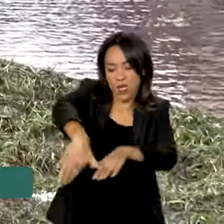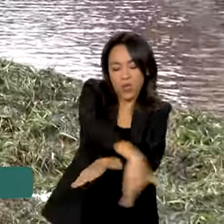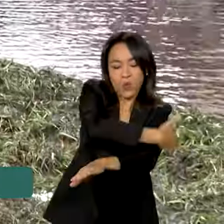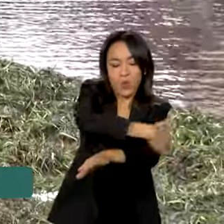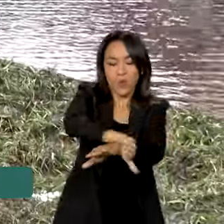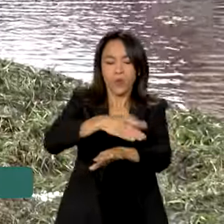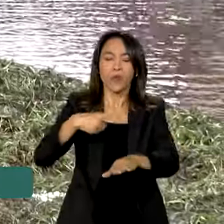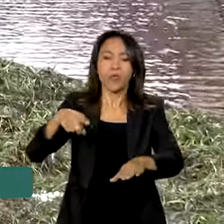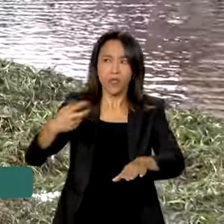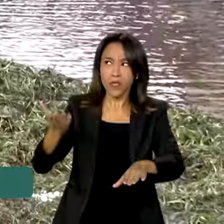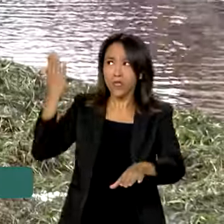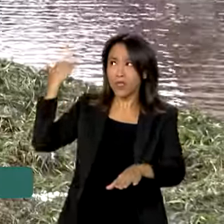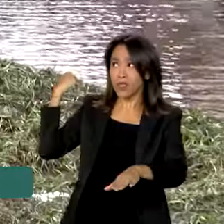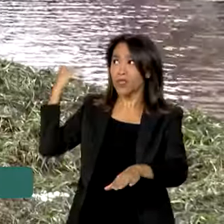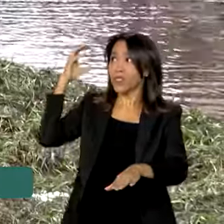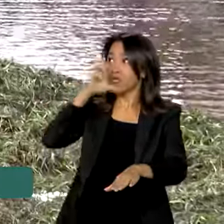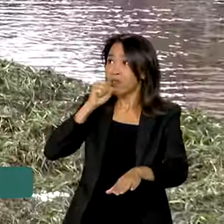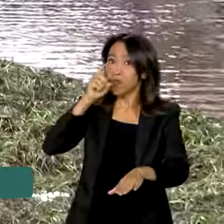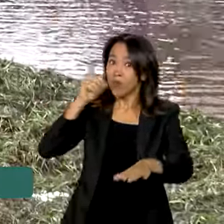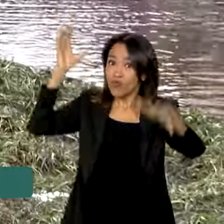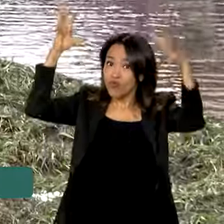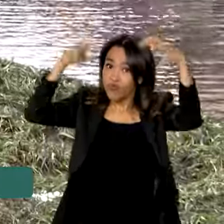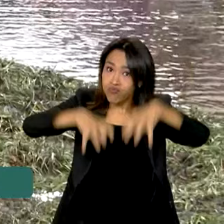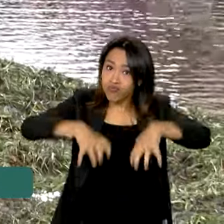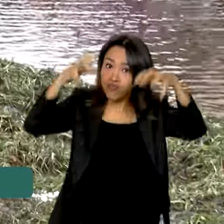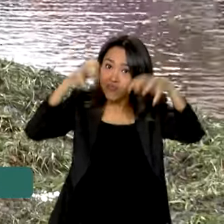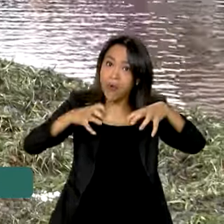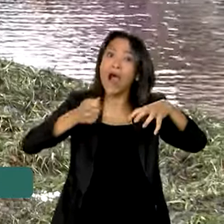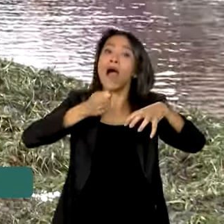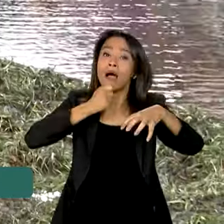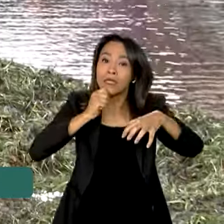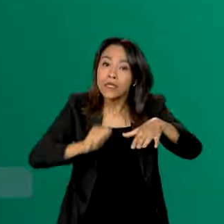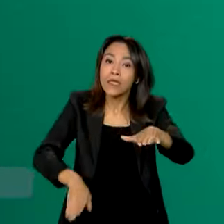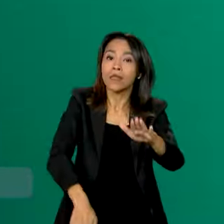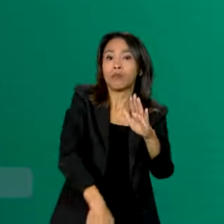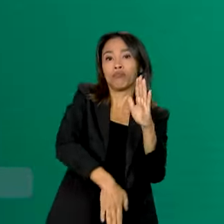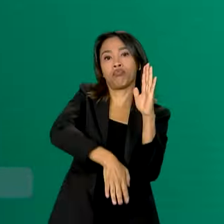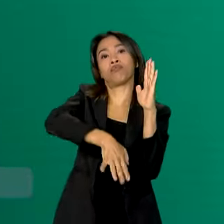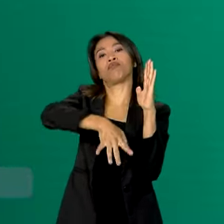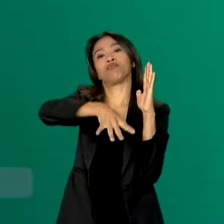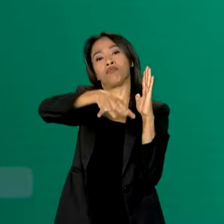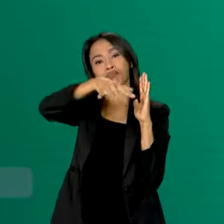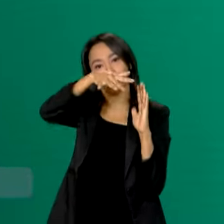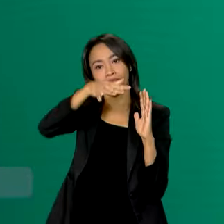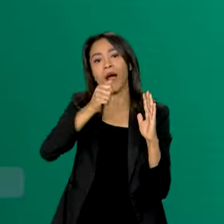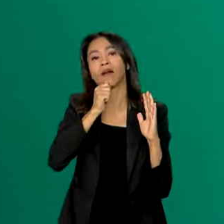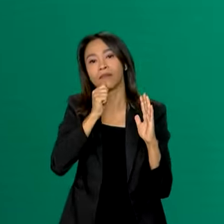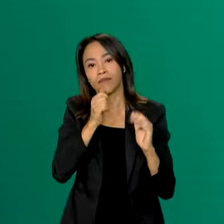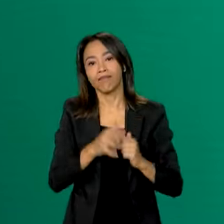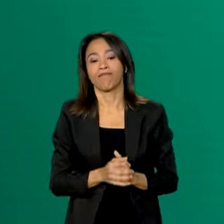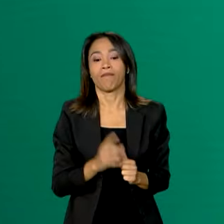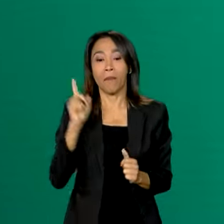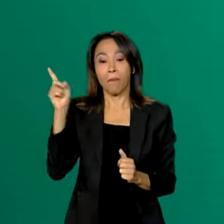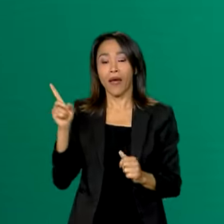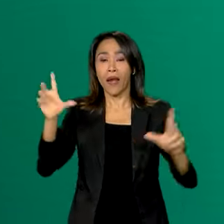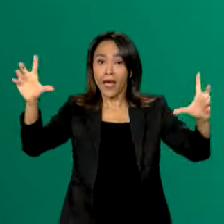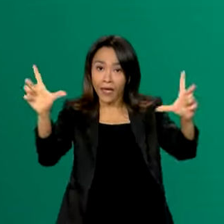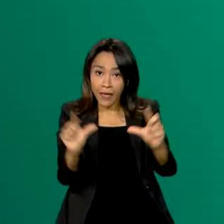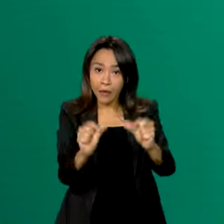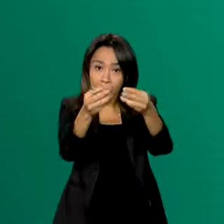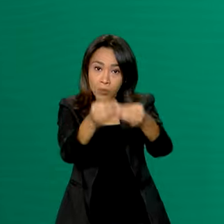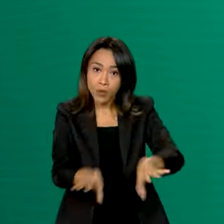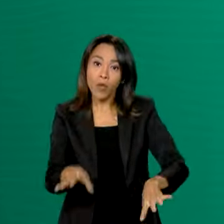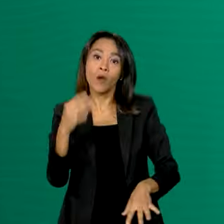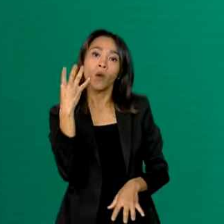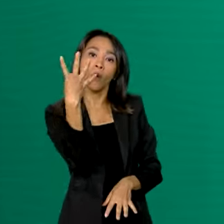chuvas do final de semana, o risco agora é que essa água suba ainda mais. Para minimizar minimizar os prejuízos. 4 mil